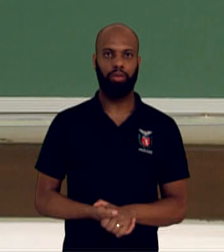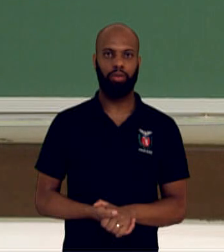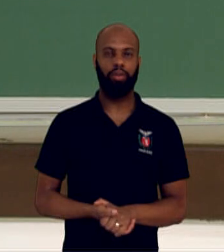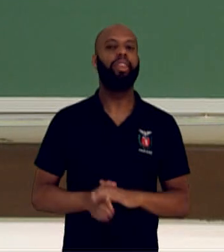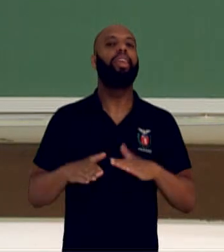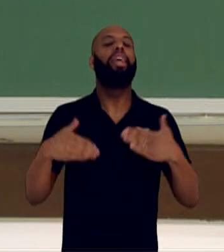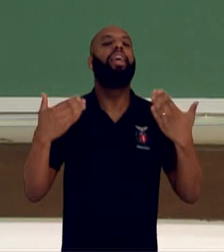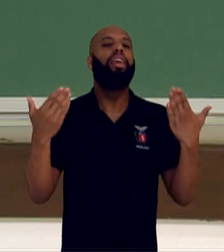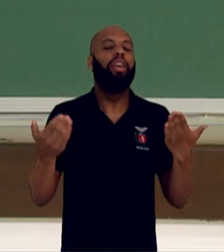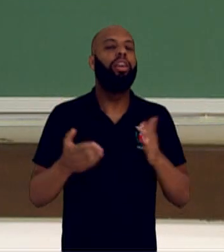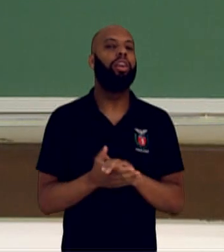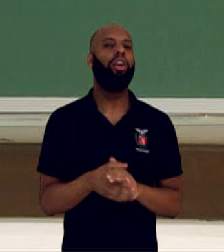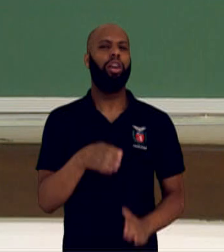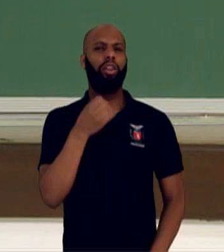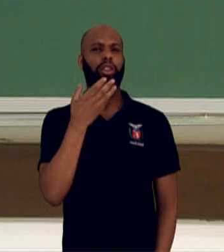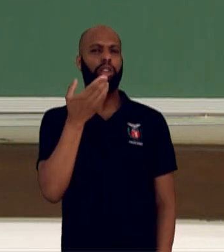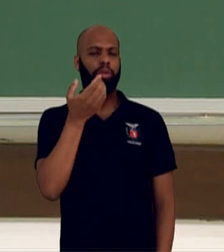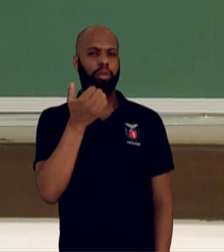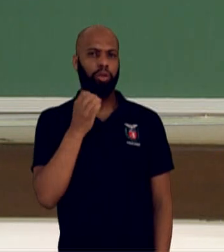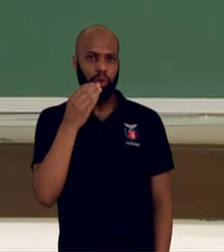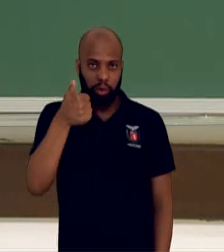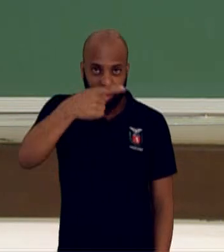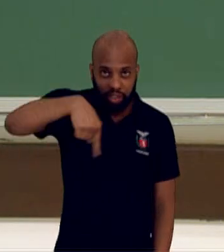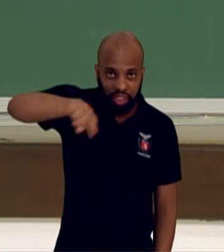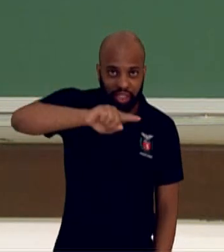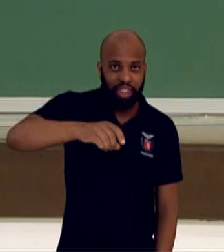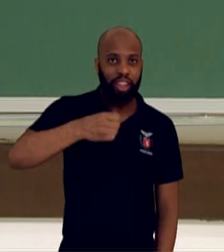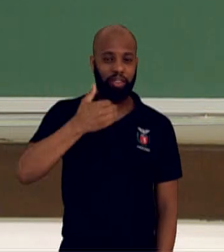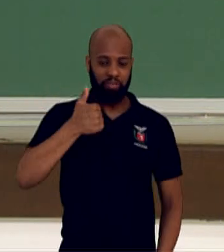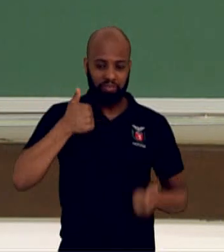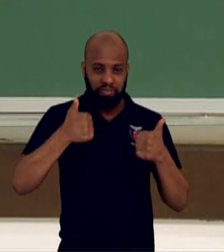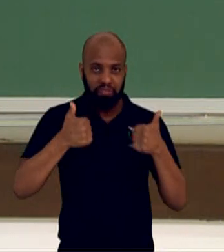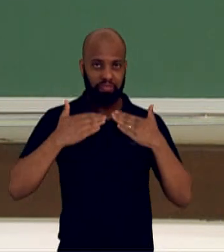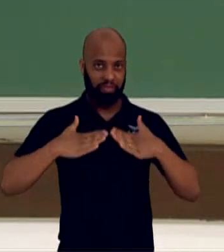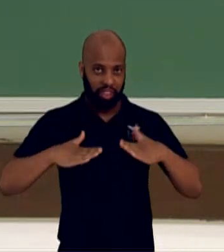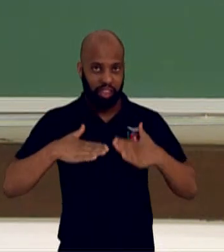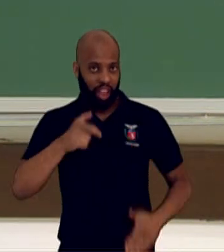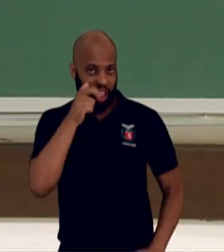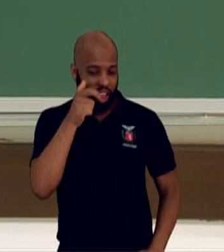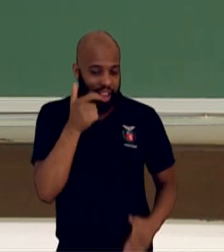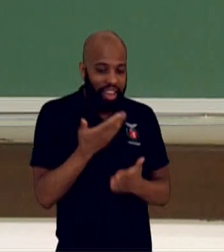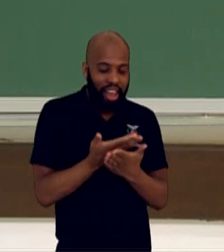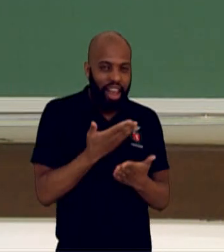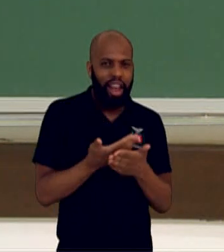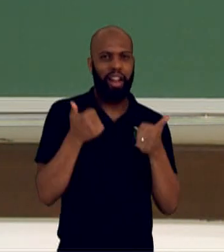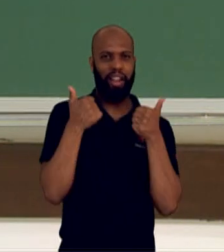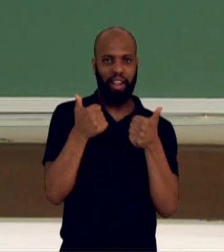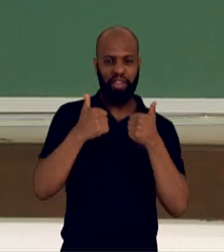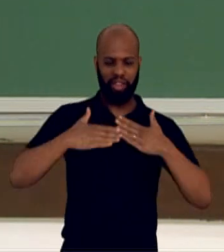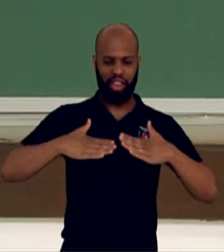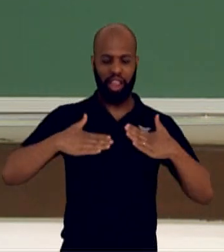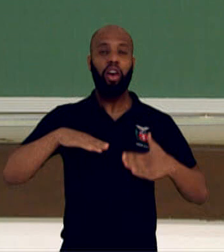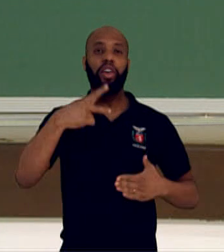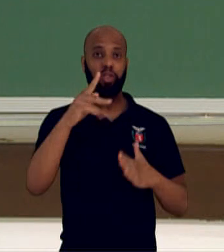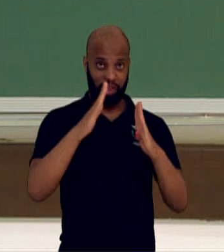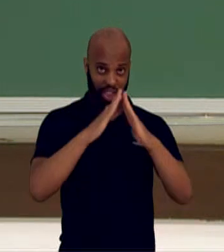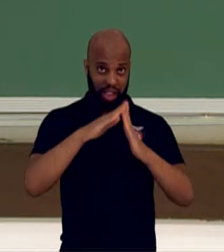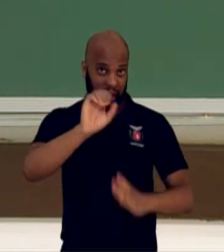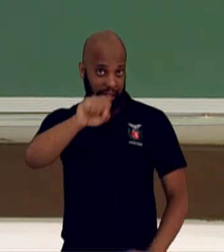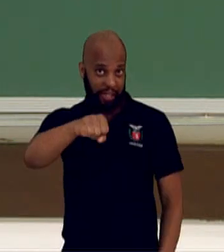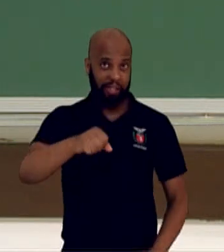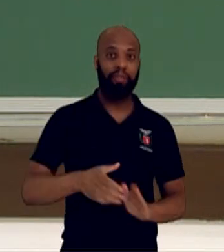Daí, pessoal, tudo bem com vocês? Tudo tranquilinho, assistindo às aulas bem tranquilos aí na casa de